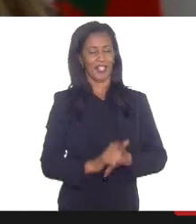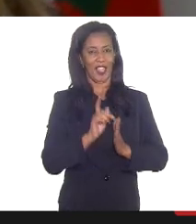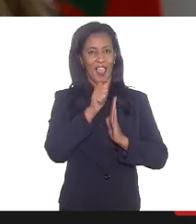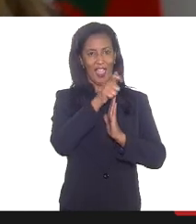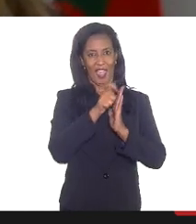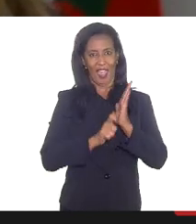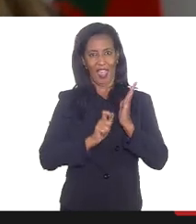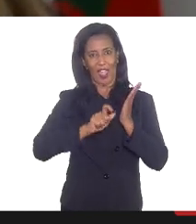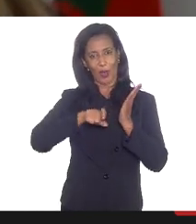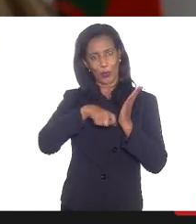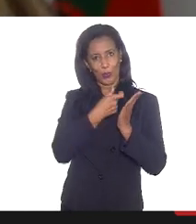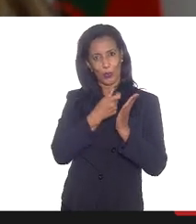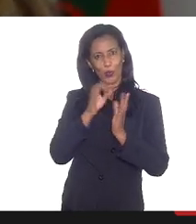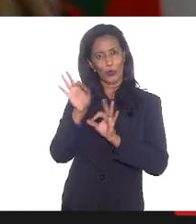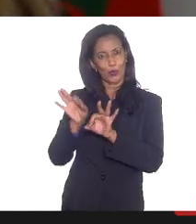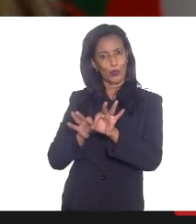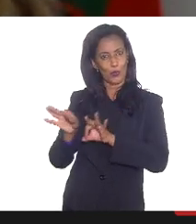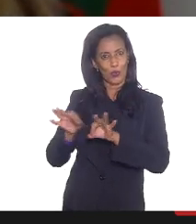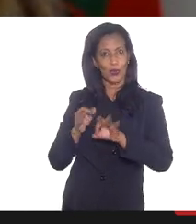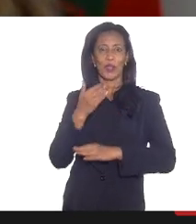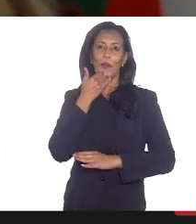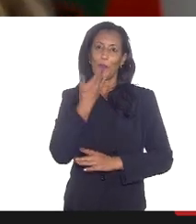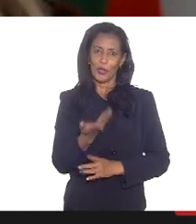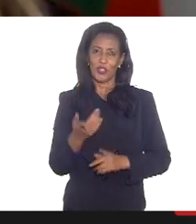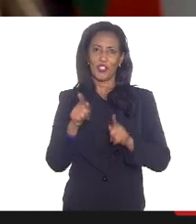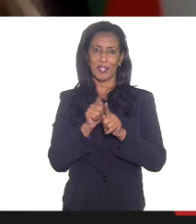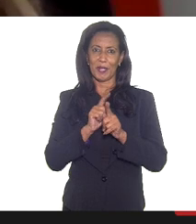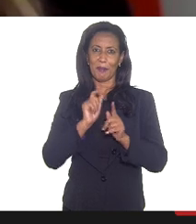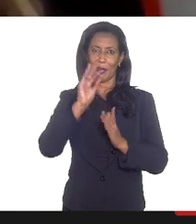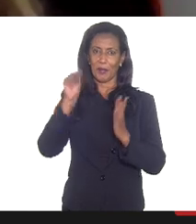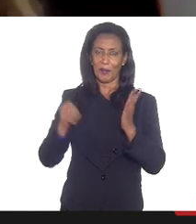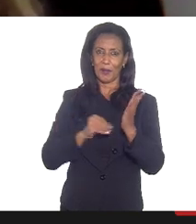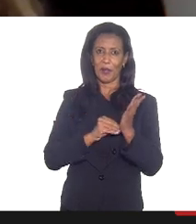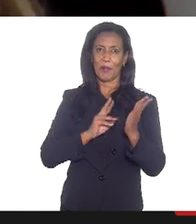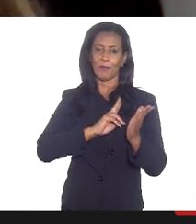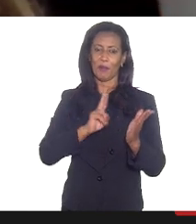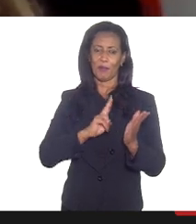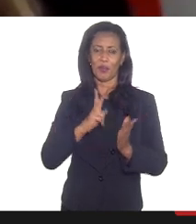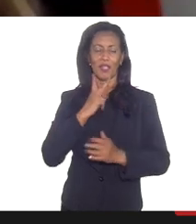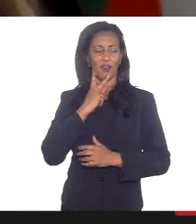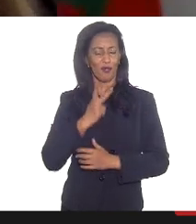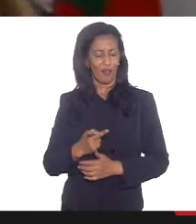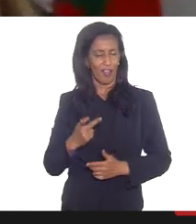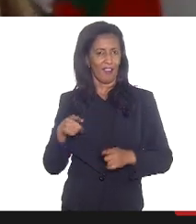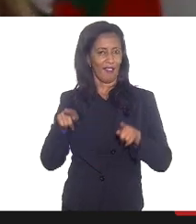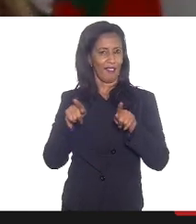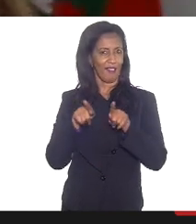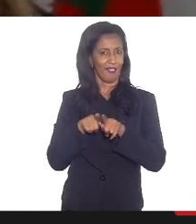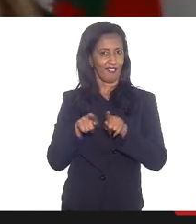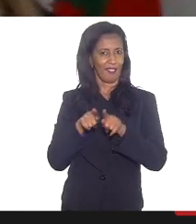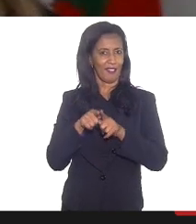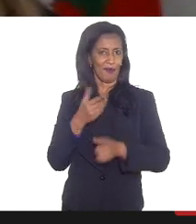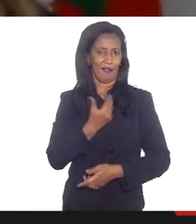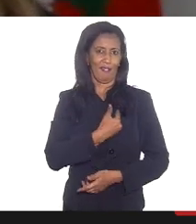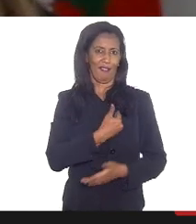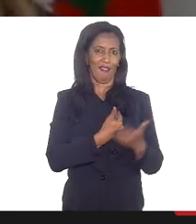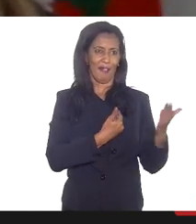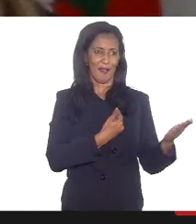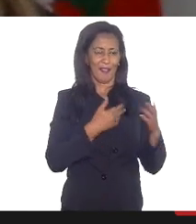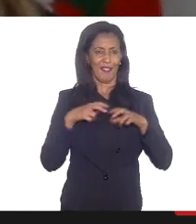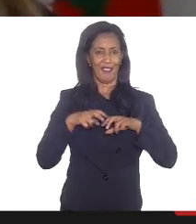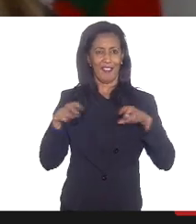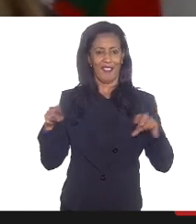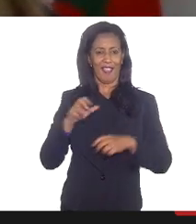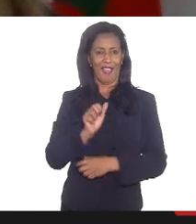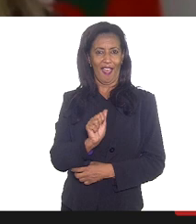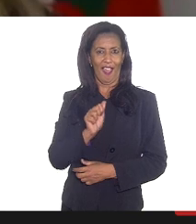autores do projeto, tanto que pedi a coautoria. E quero endossar aqui as palavras do meu colega de bancada,